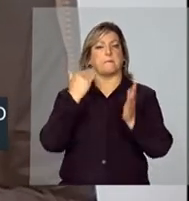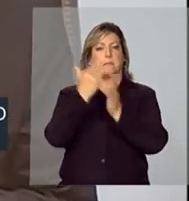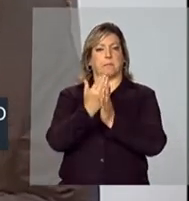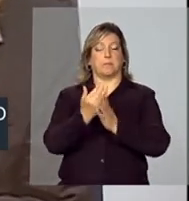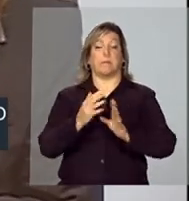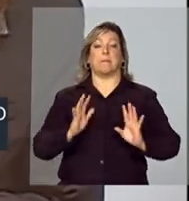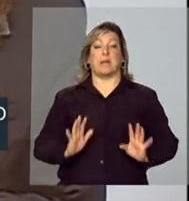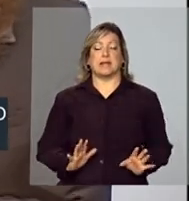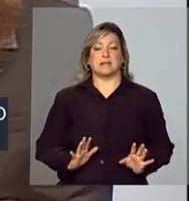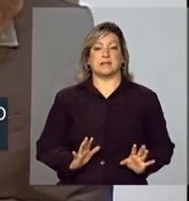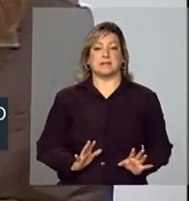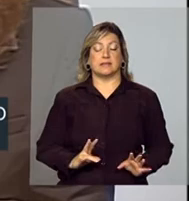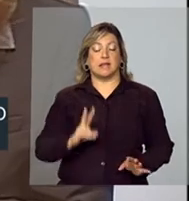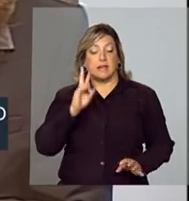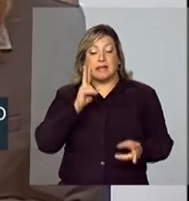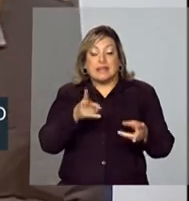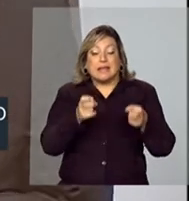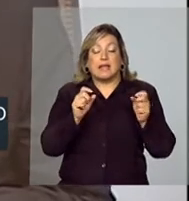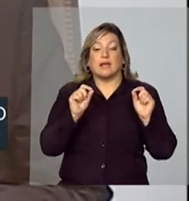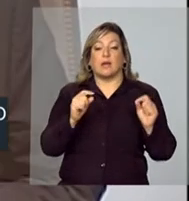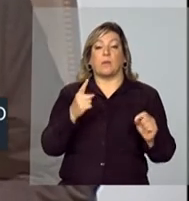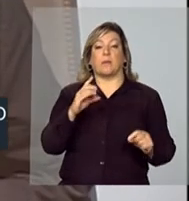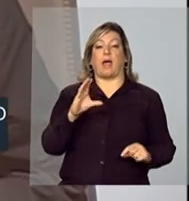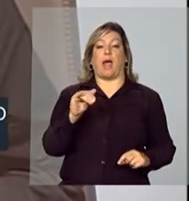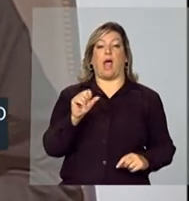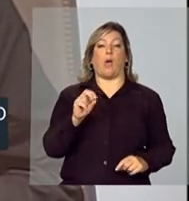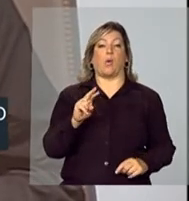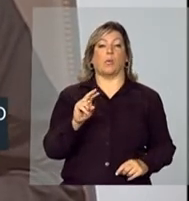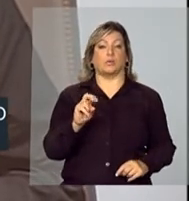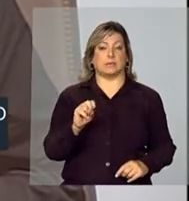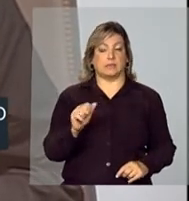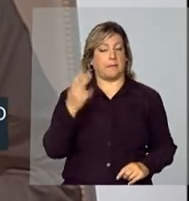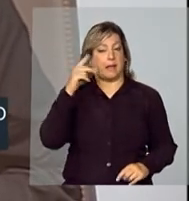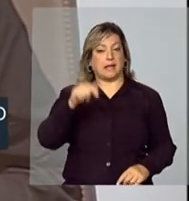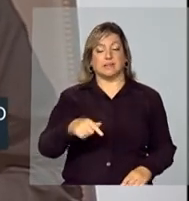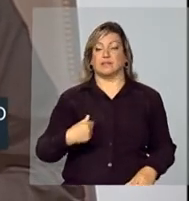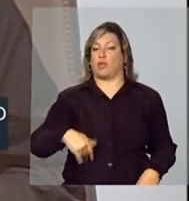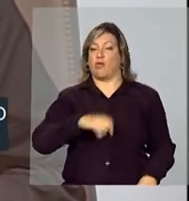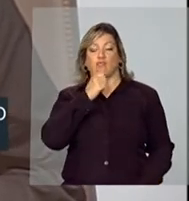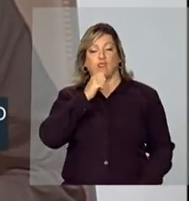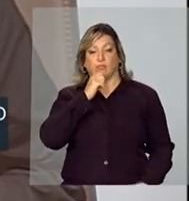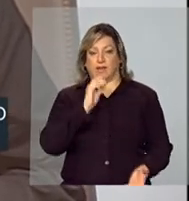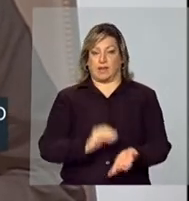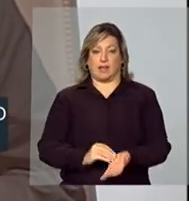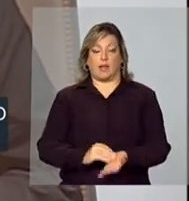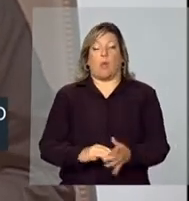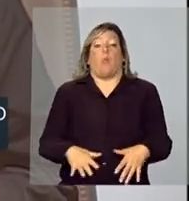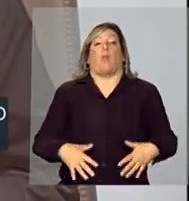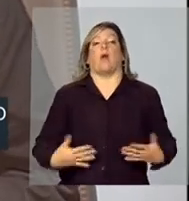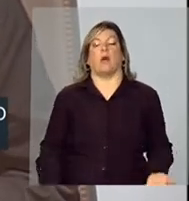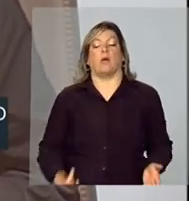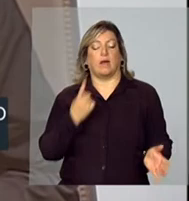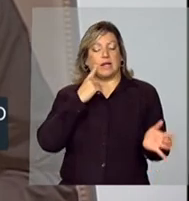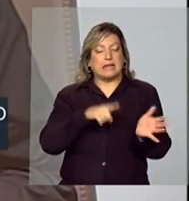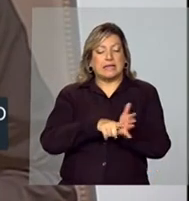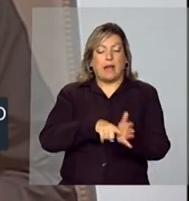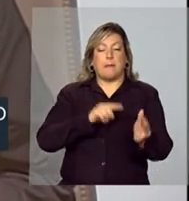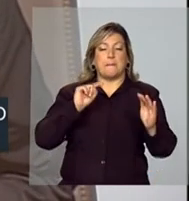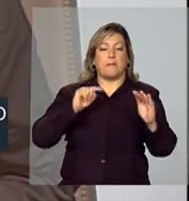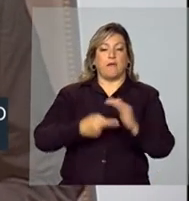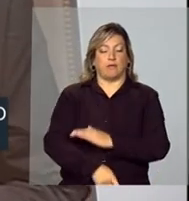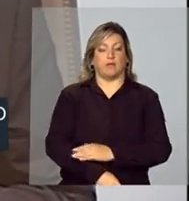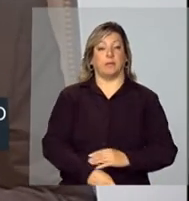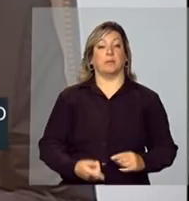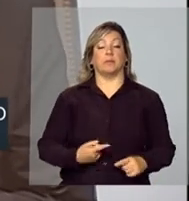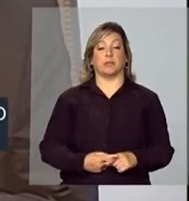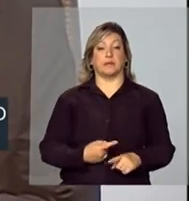ainda detectar uma causa para isso ainda é nós não temos a uma na a bunda dessa